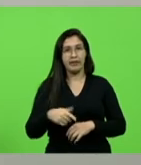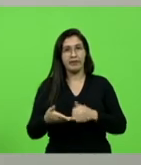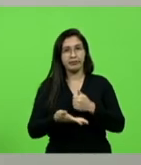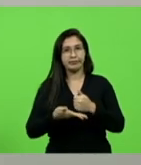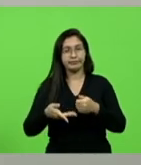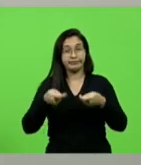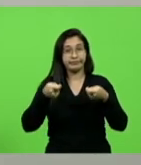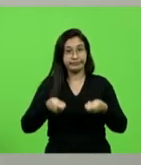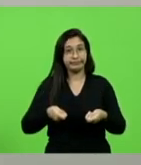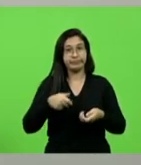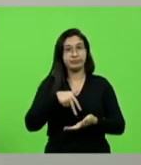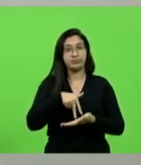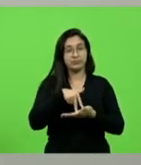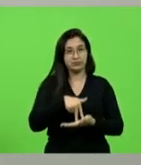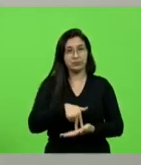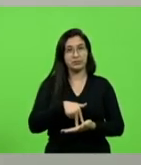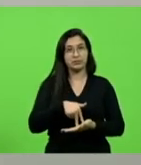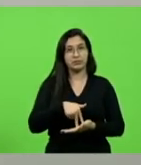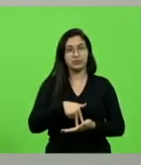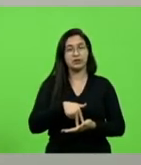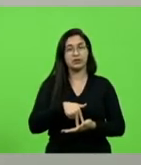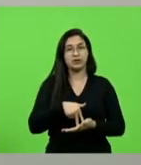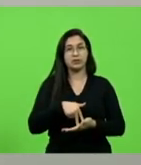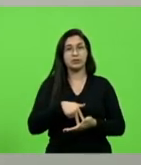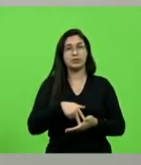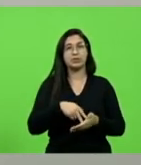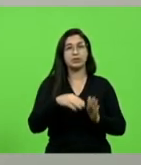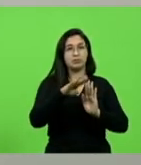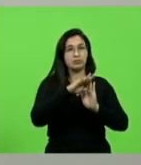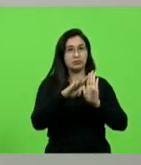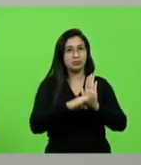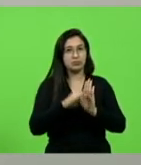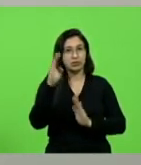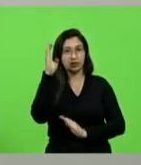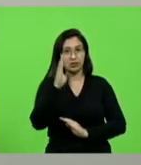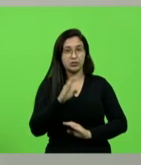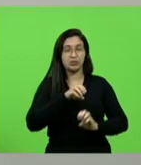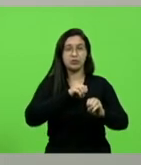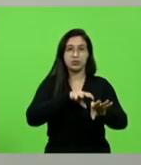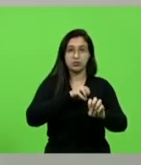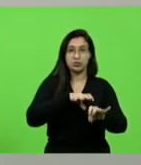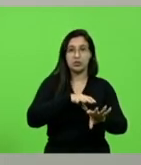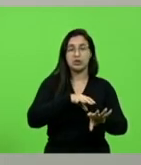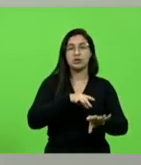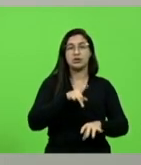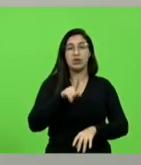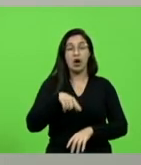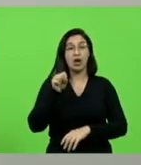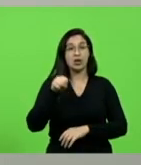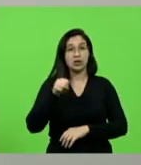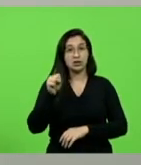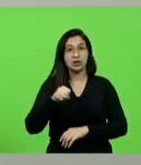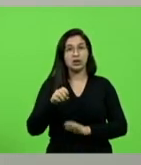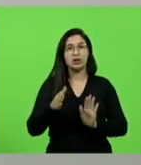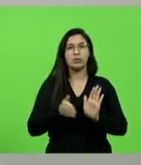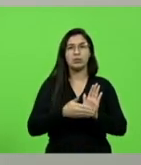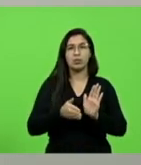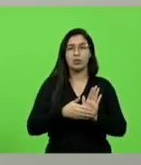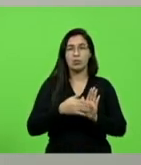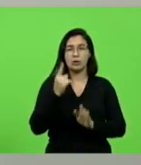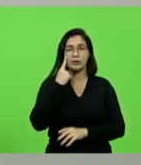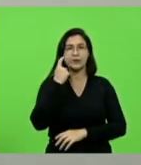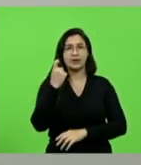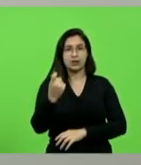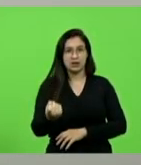né? O alicerçados, principalmente pelo Plano Nacional de Educação, eles têm, sim, um propósito muito interessante e